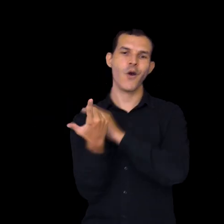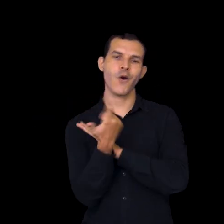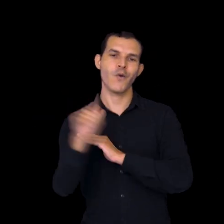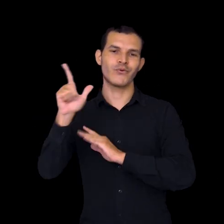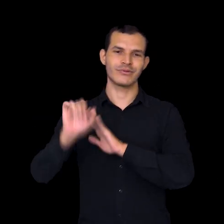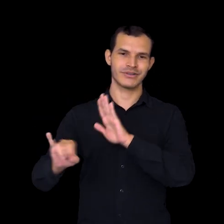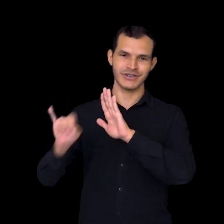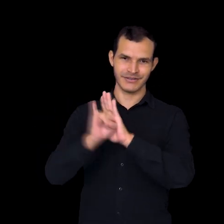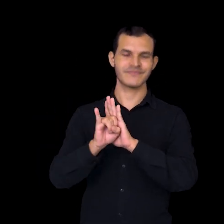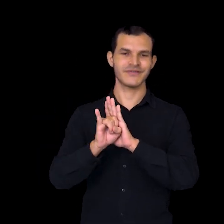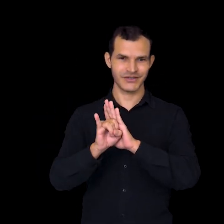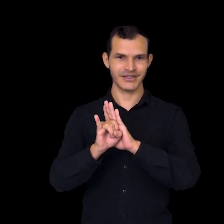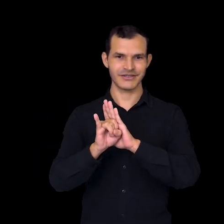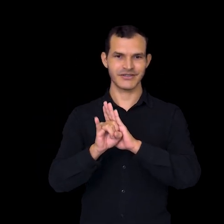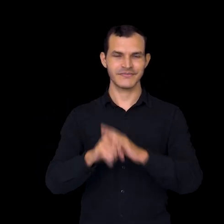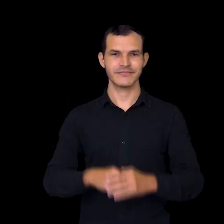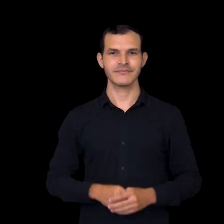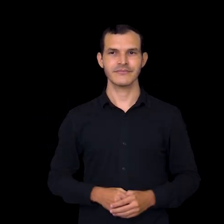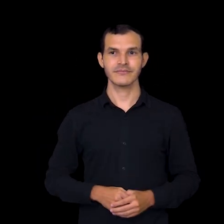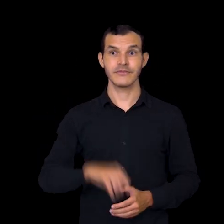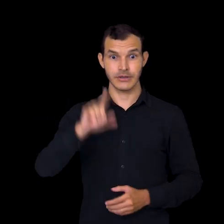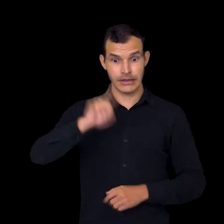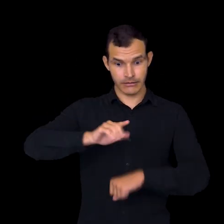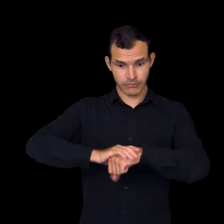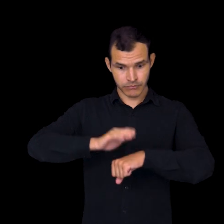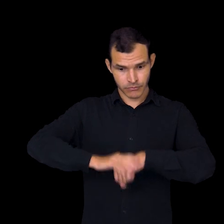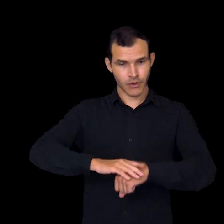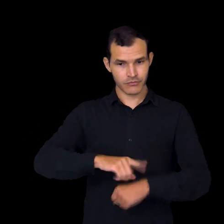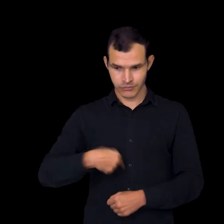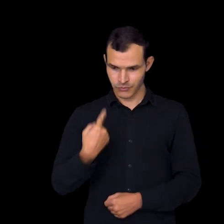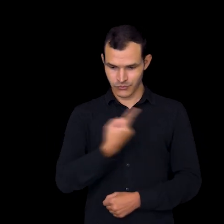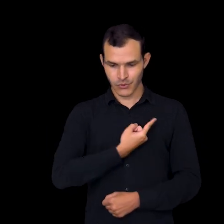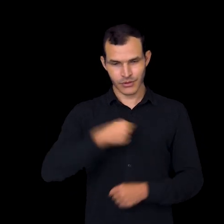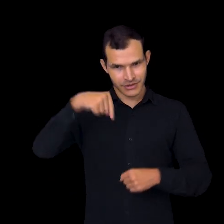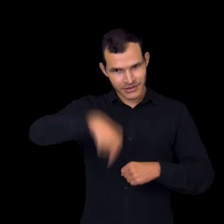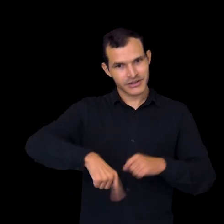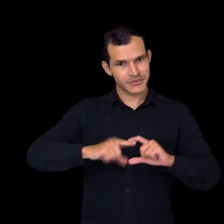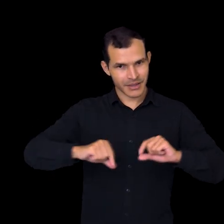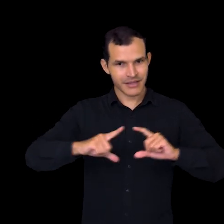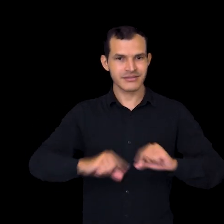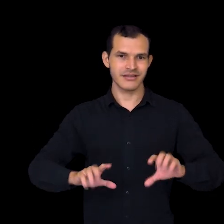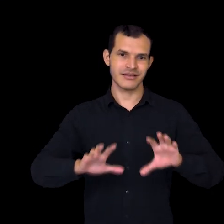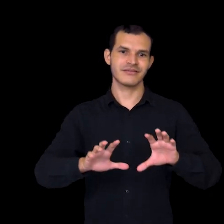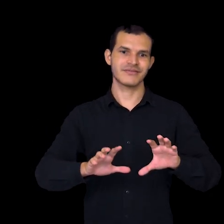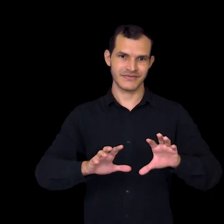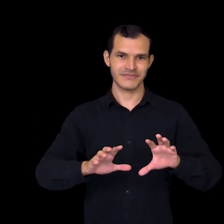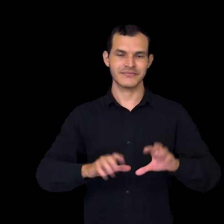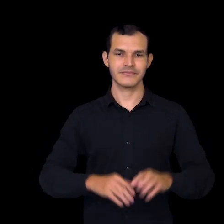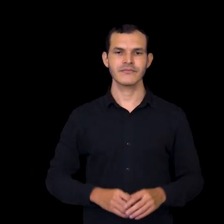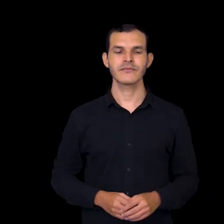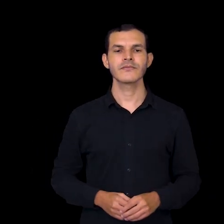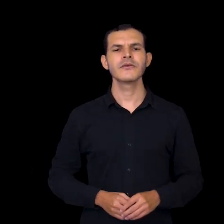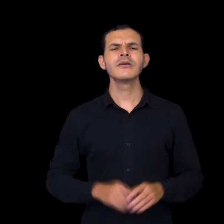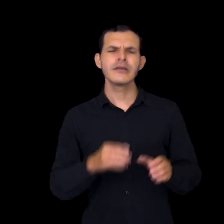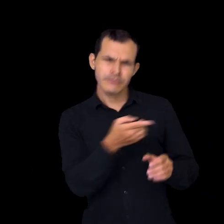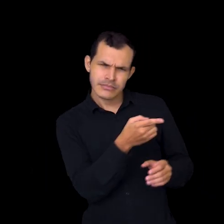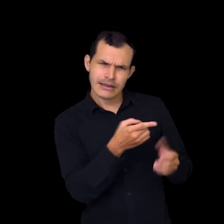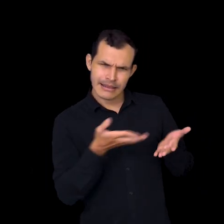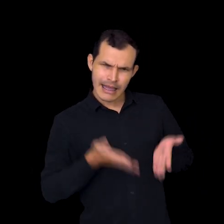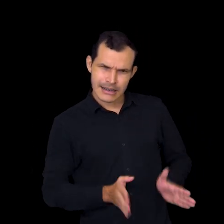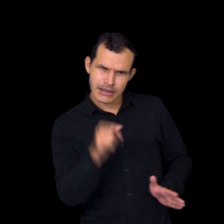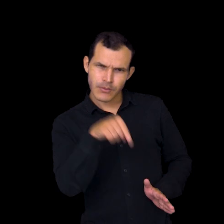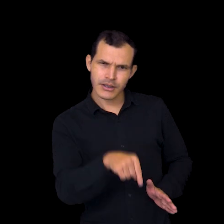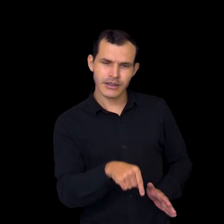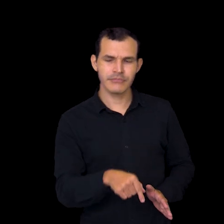outros projetos de identidade que vai formar quem nós somos, os brasilienses. O senhor é nascido aqui?